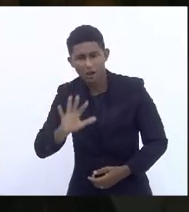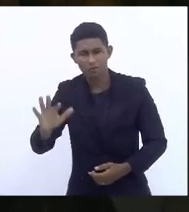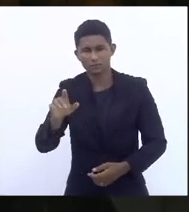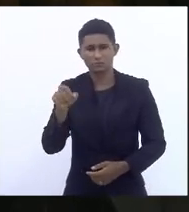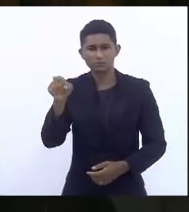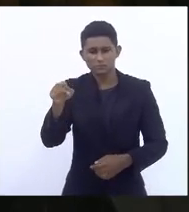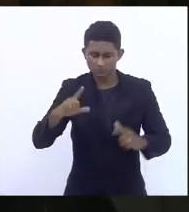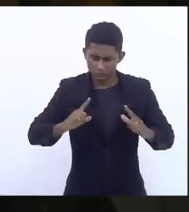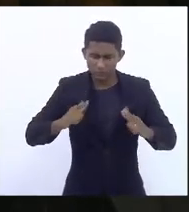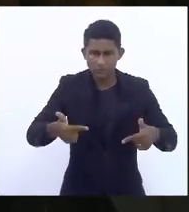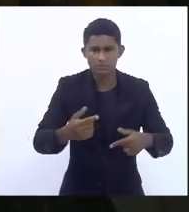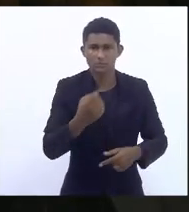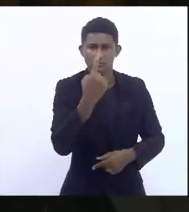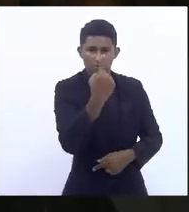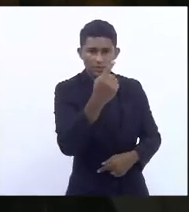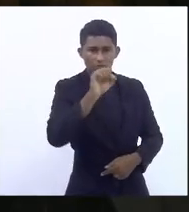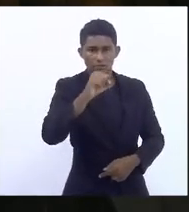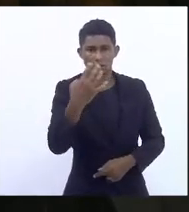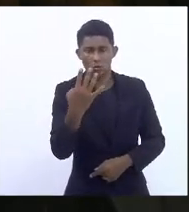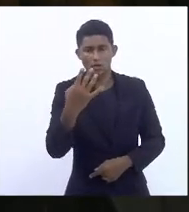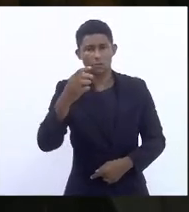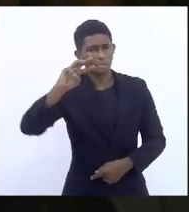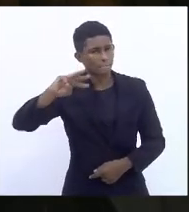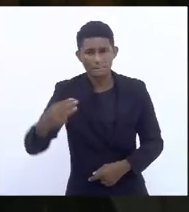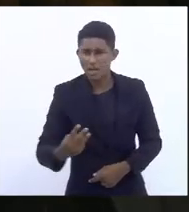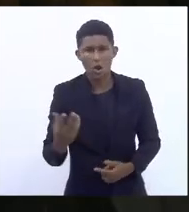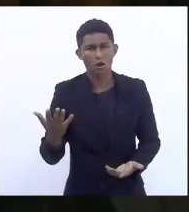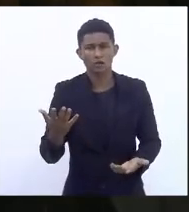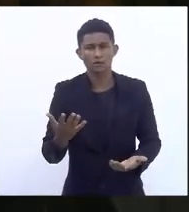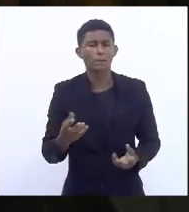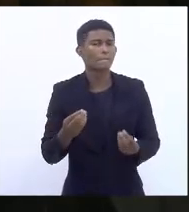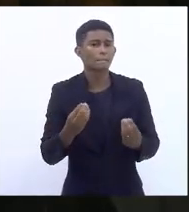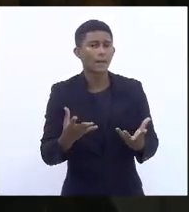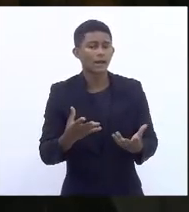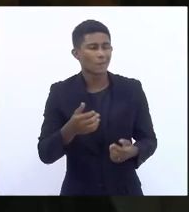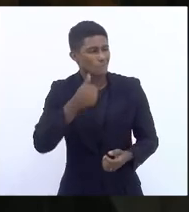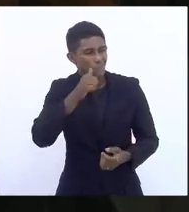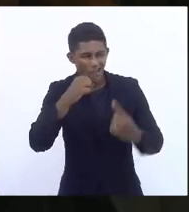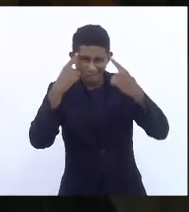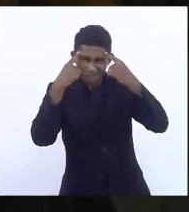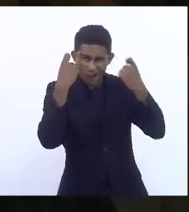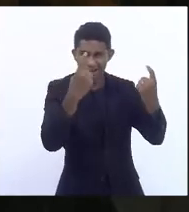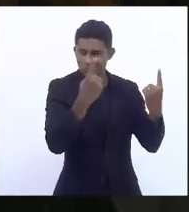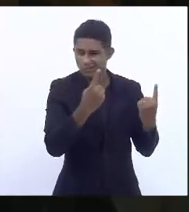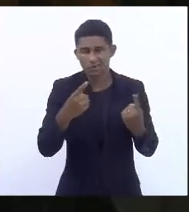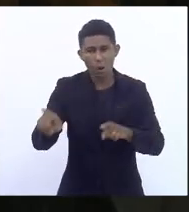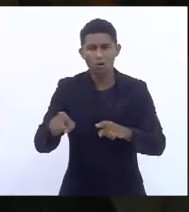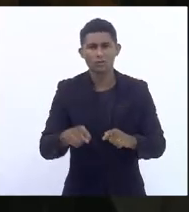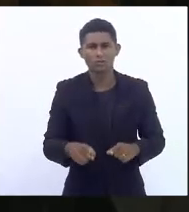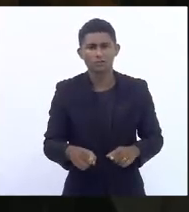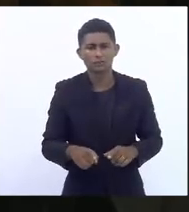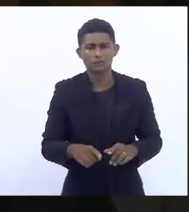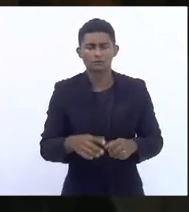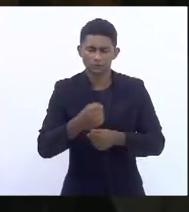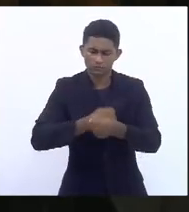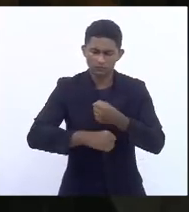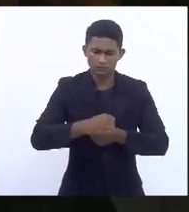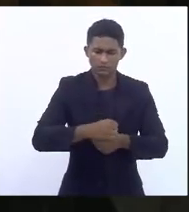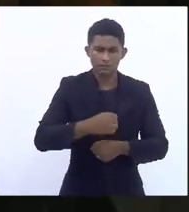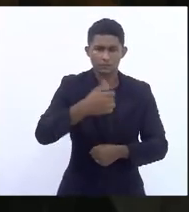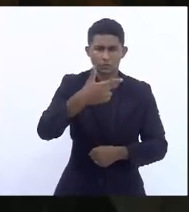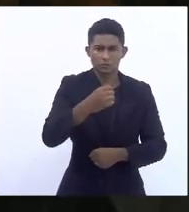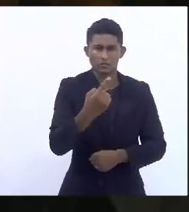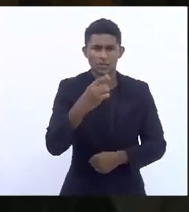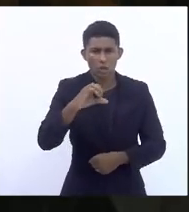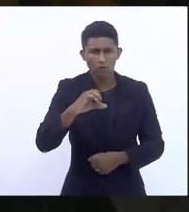184 milhões para as políticas de enfrentamento à violência contra a mulher, e em 2020, em 2019 e em